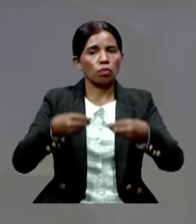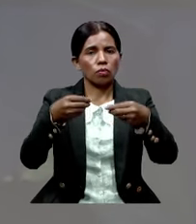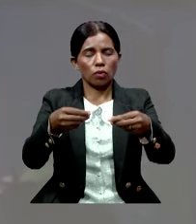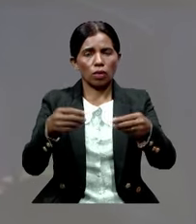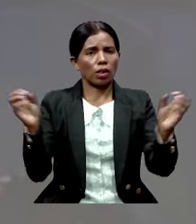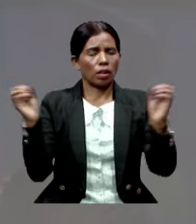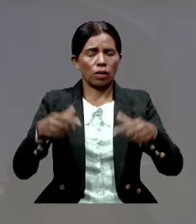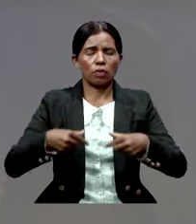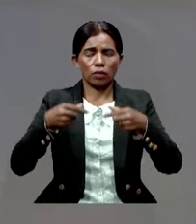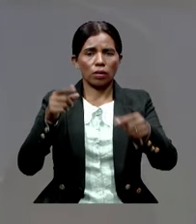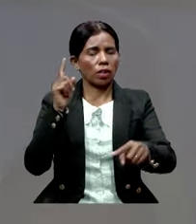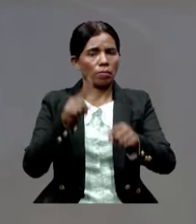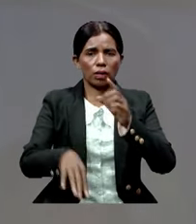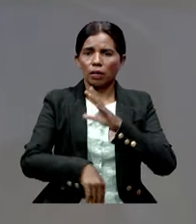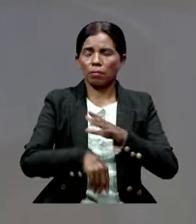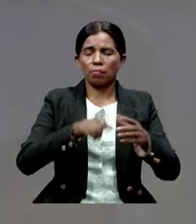consentimento, nem ele vai sair lei.